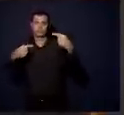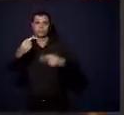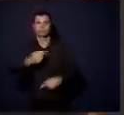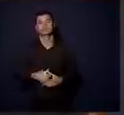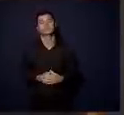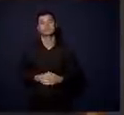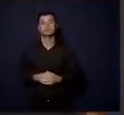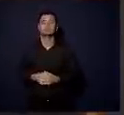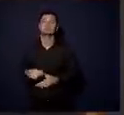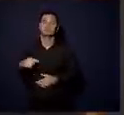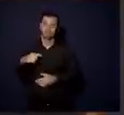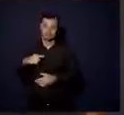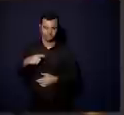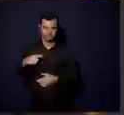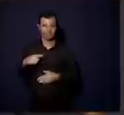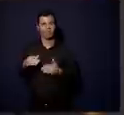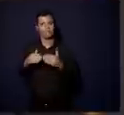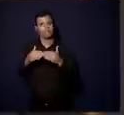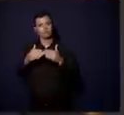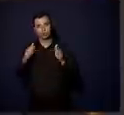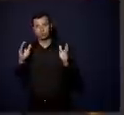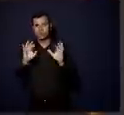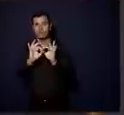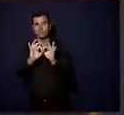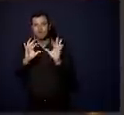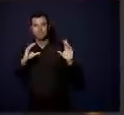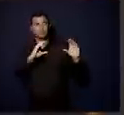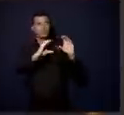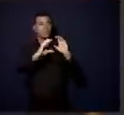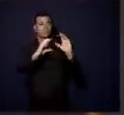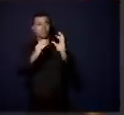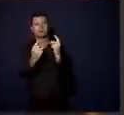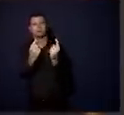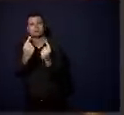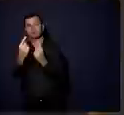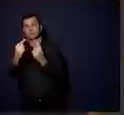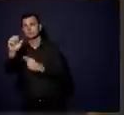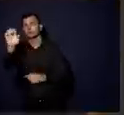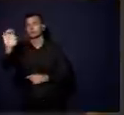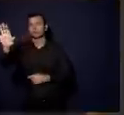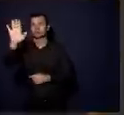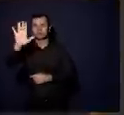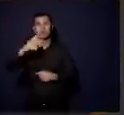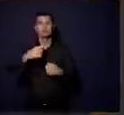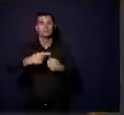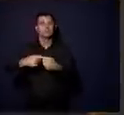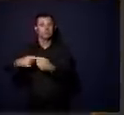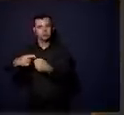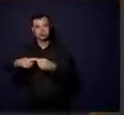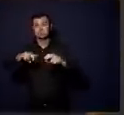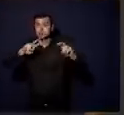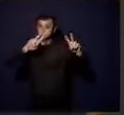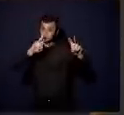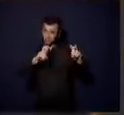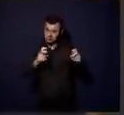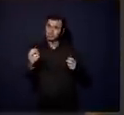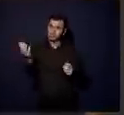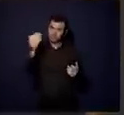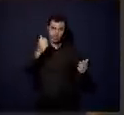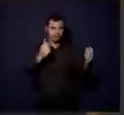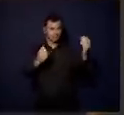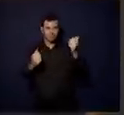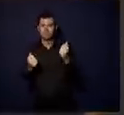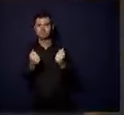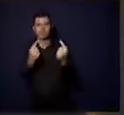sim a Total abertura para o diálogo com os estados e com os municípios para discutir essa questão conjunto Rural por